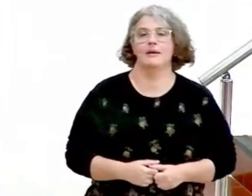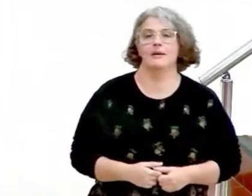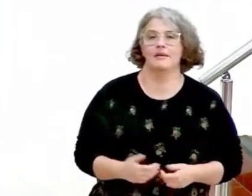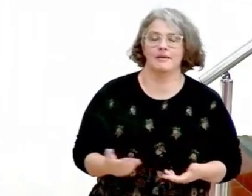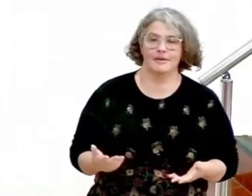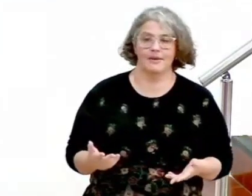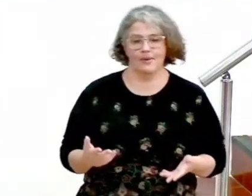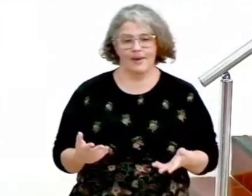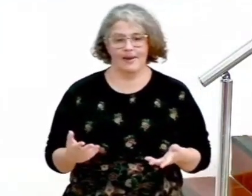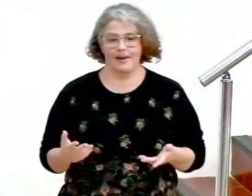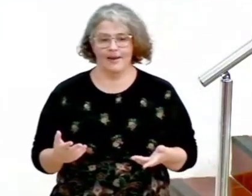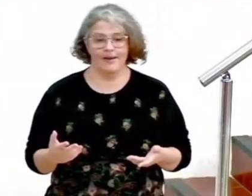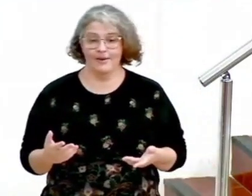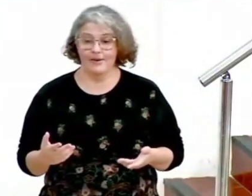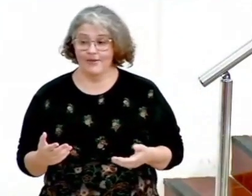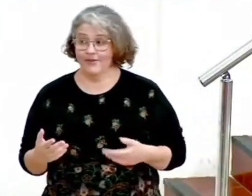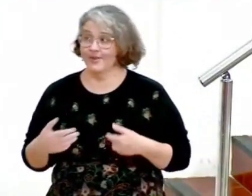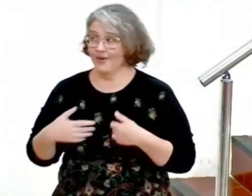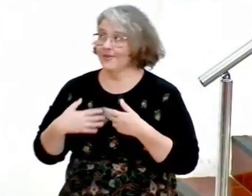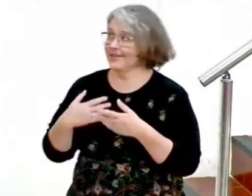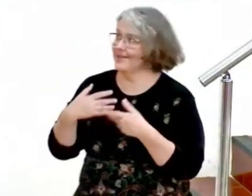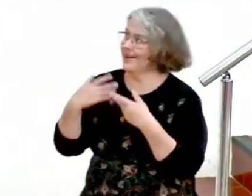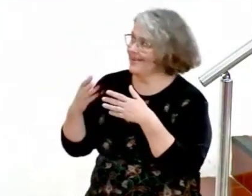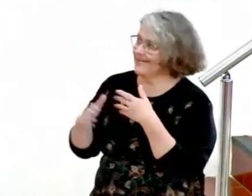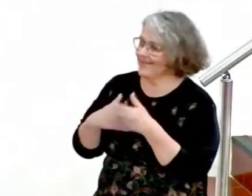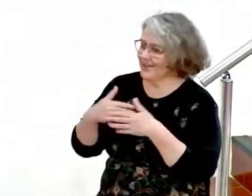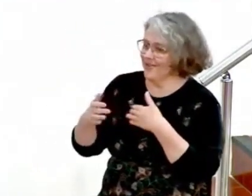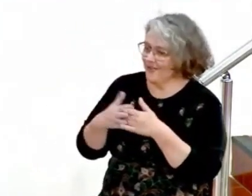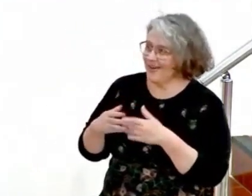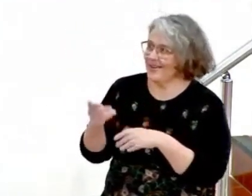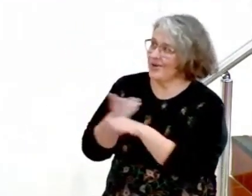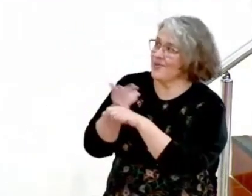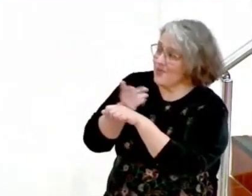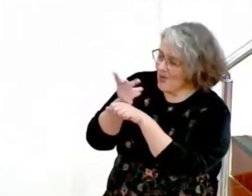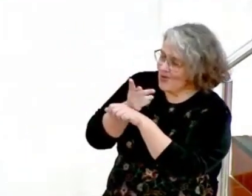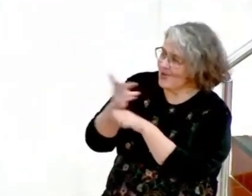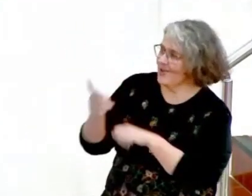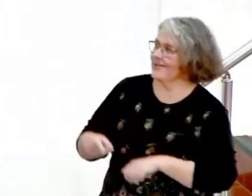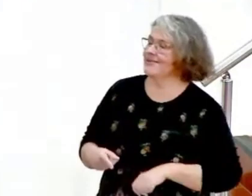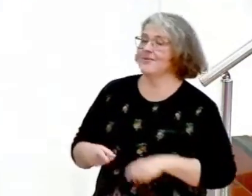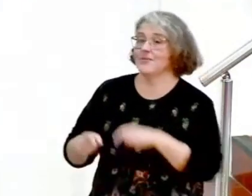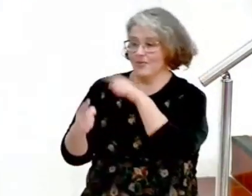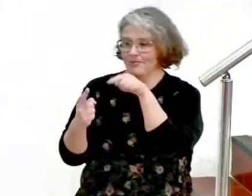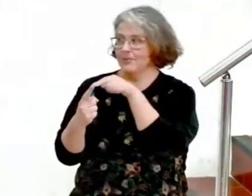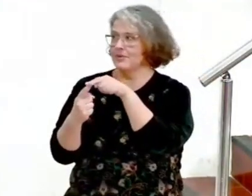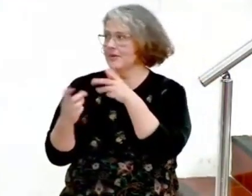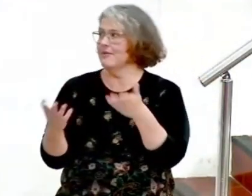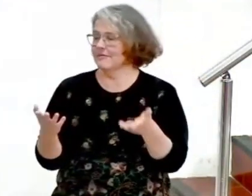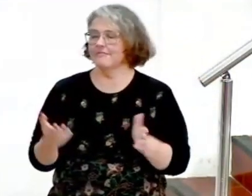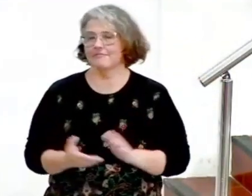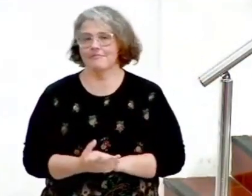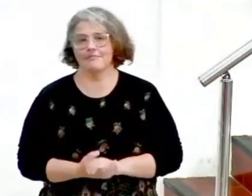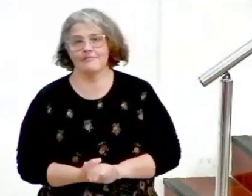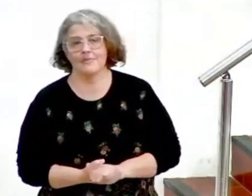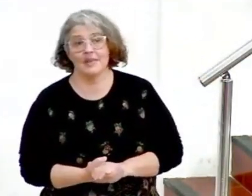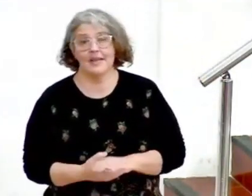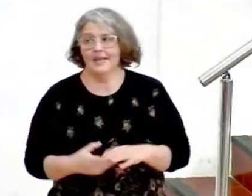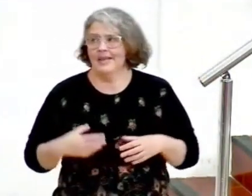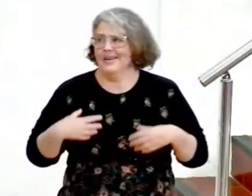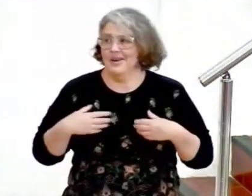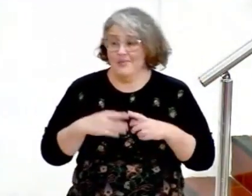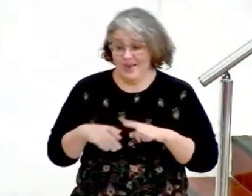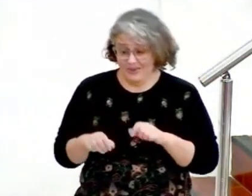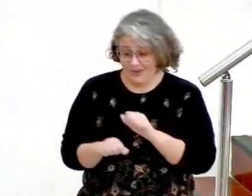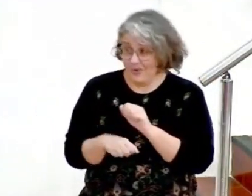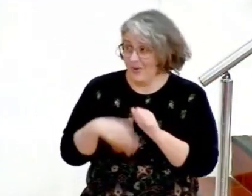Você faz as coisas buscando esse resultado, mas você se angustia durante a